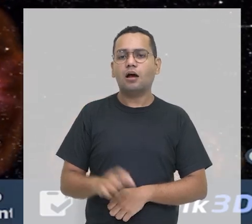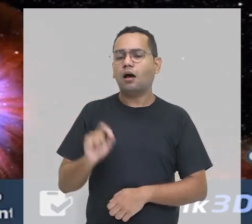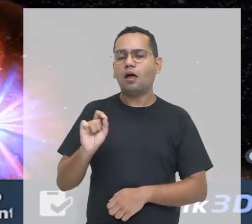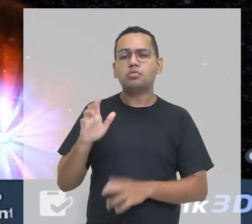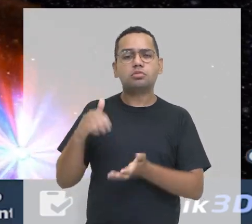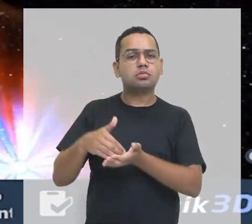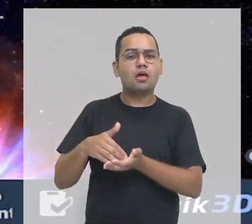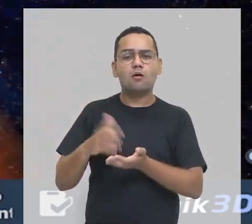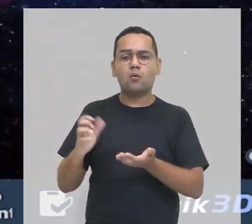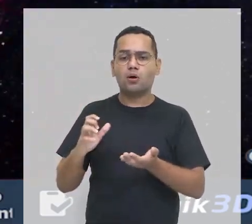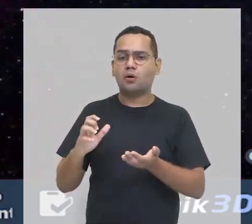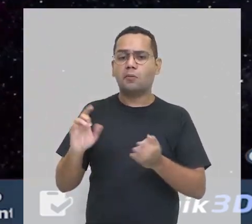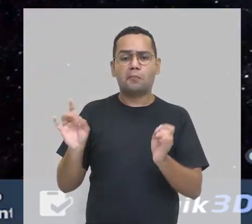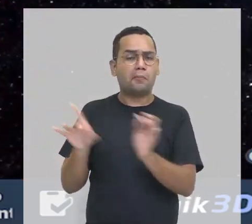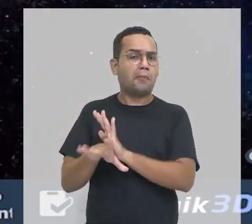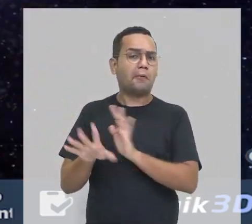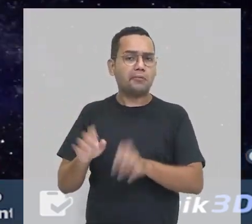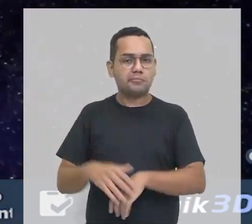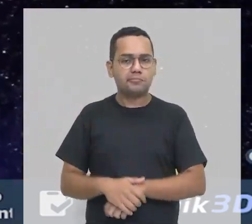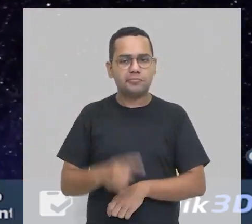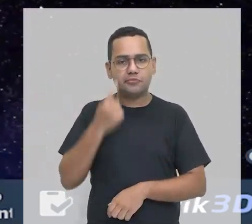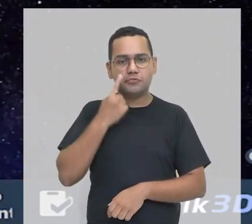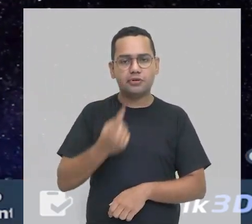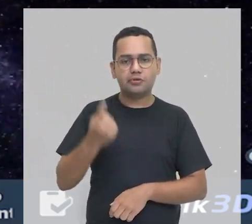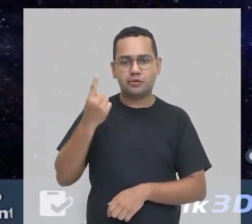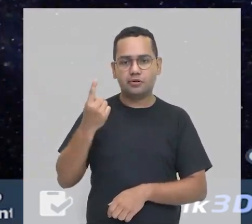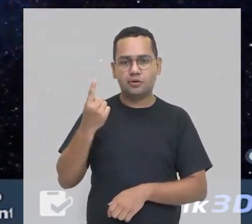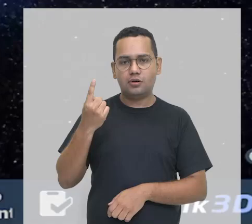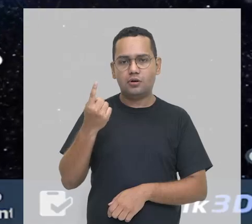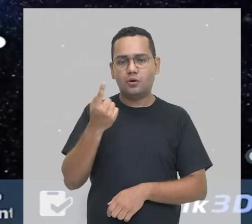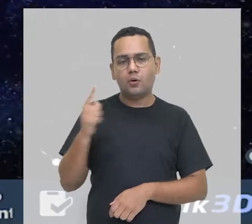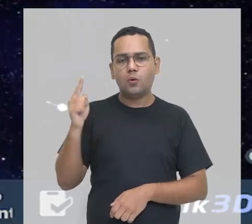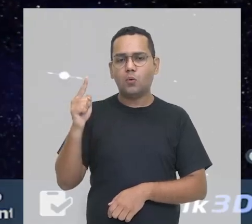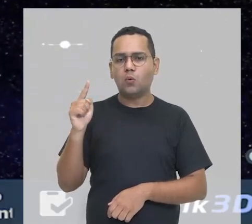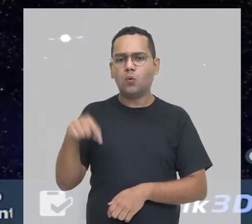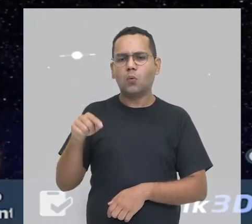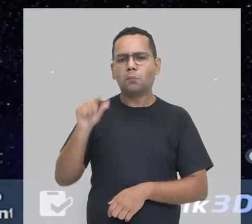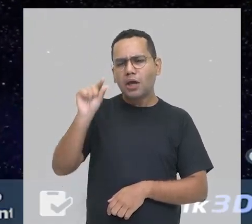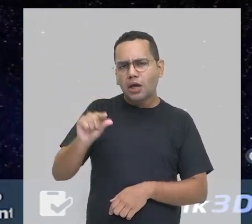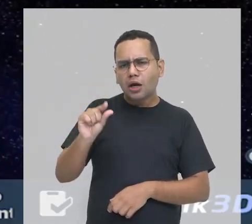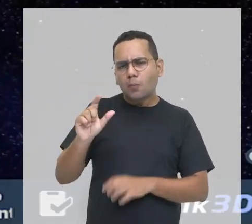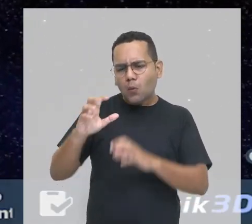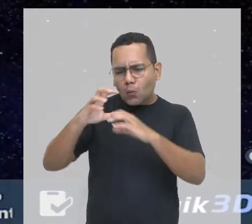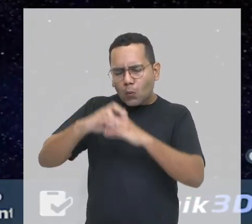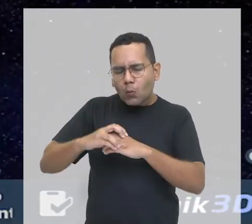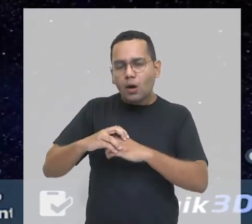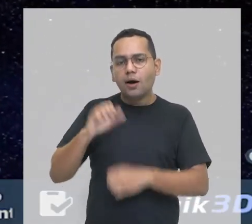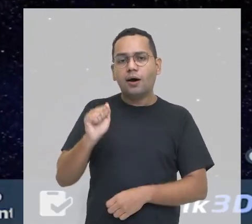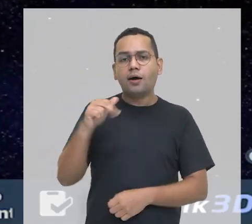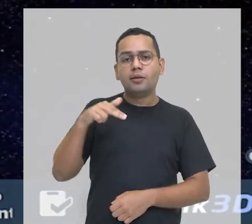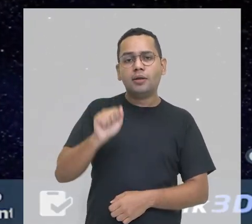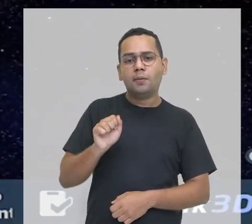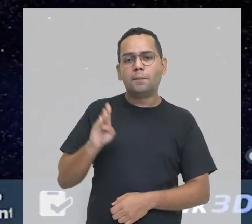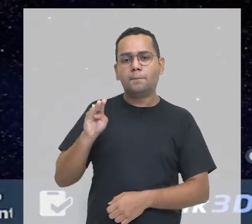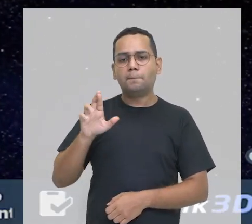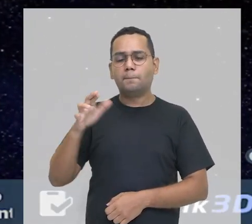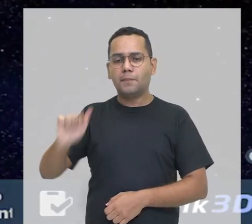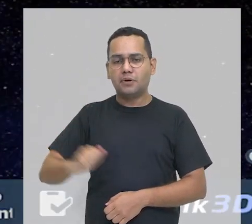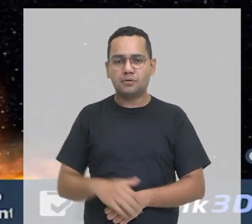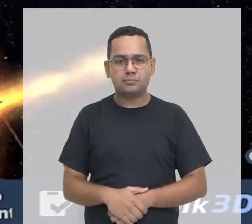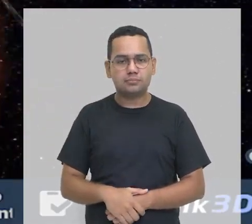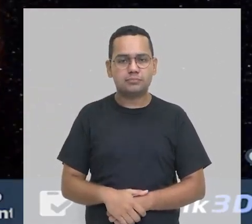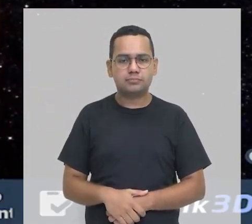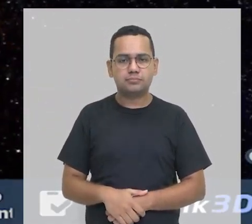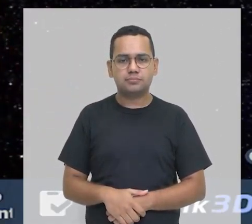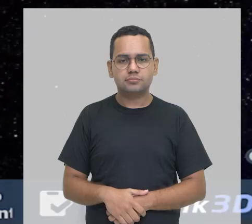aqui um exemplo de uma estrela que originou uma anã branca, uma estrela bem pequena, tá bom? Aqui na sequência. O Sol, por exemplo, vai